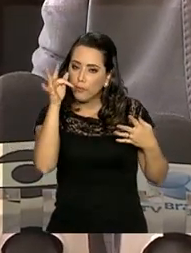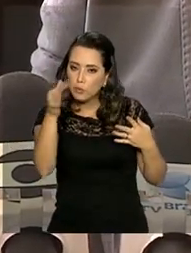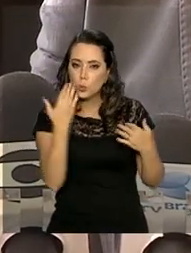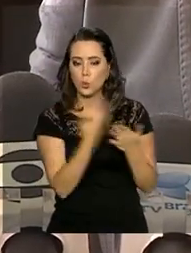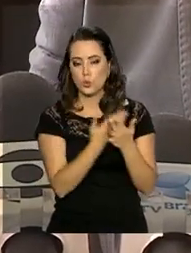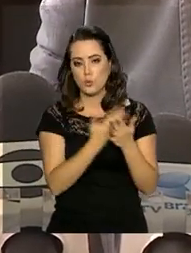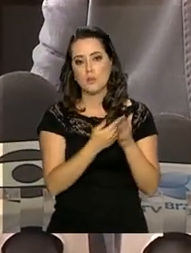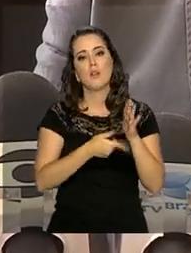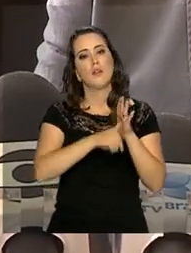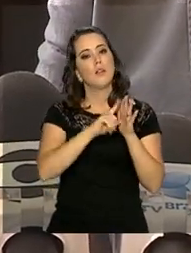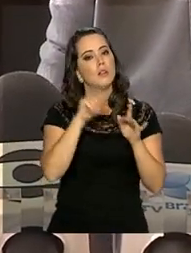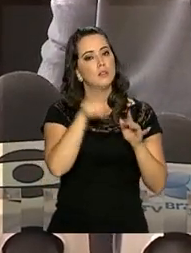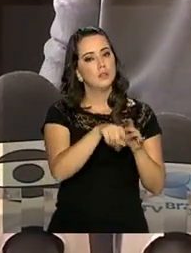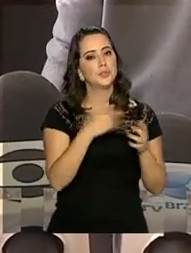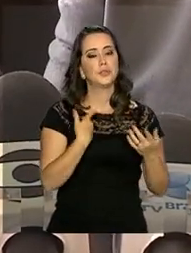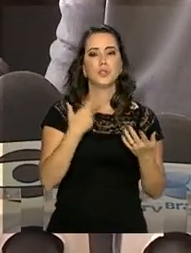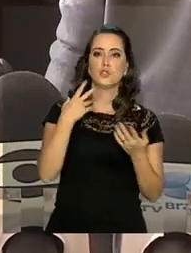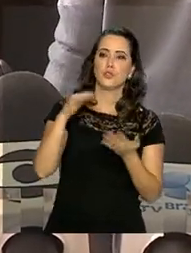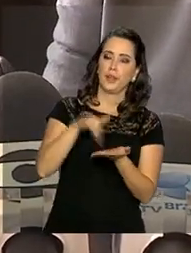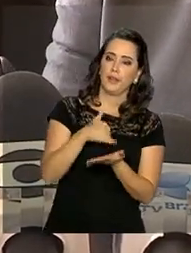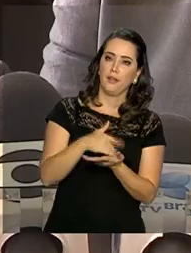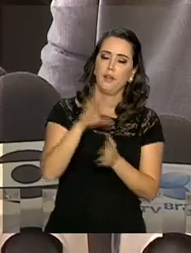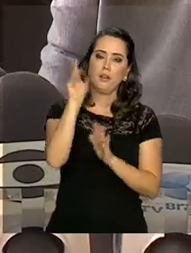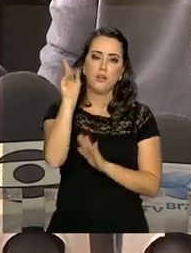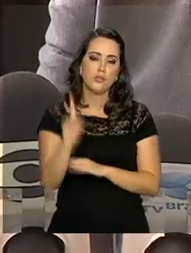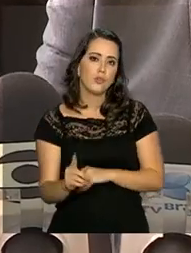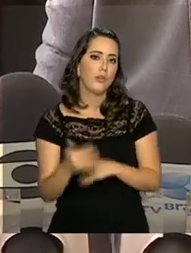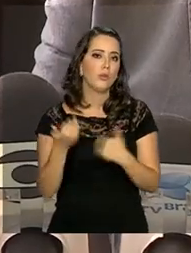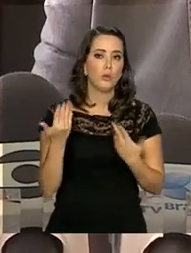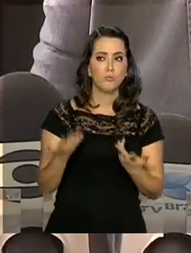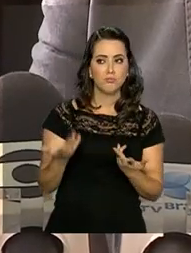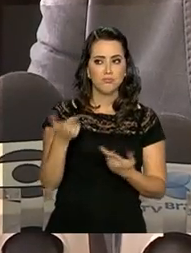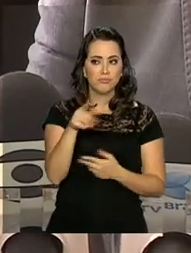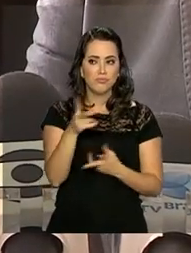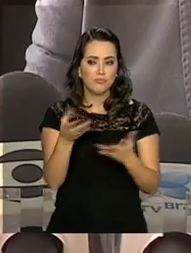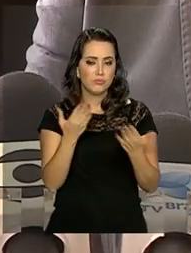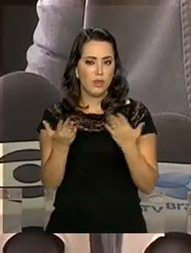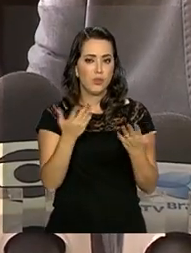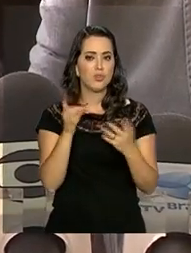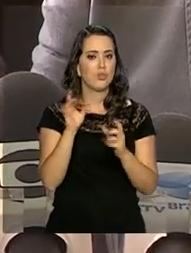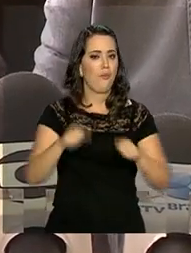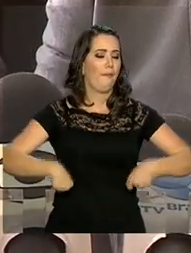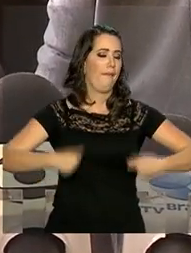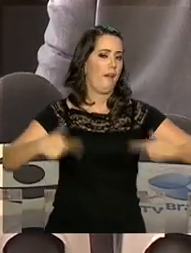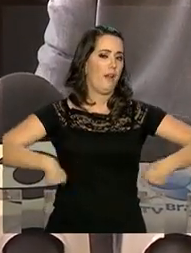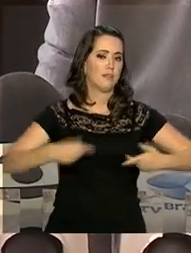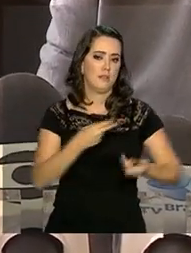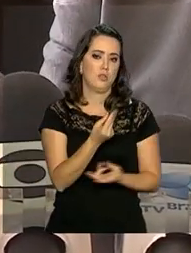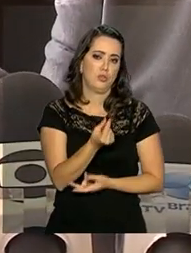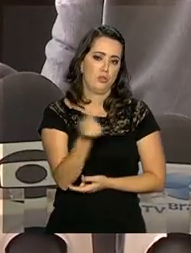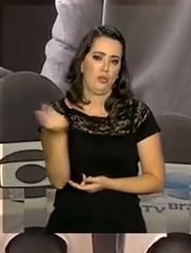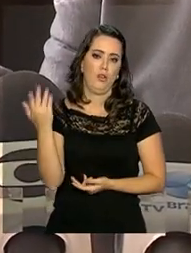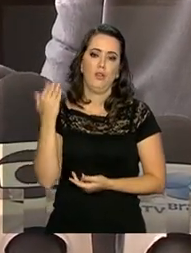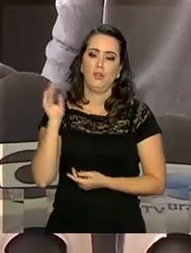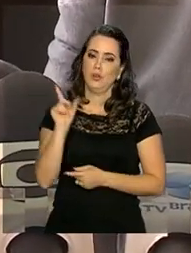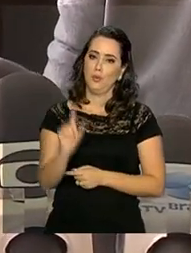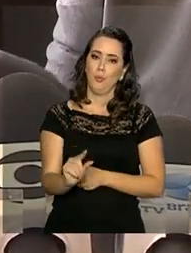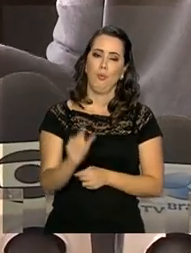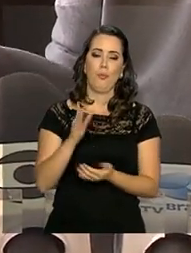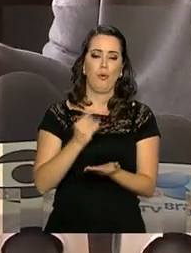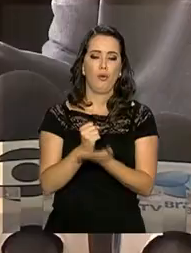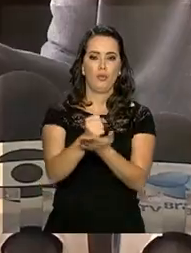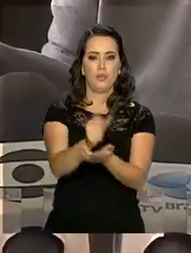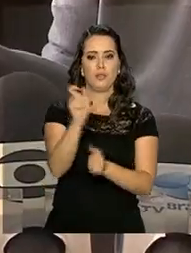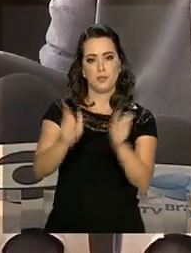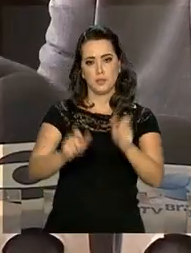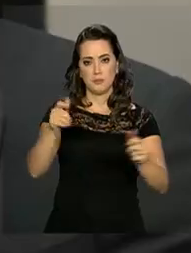de secretarias, diretorias e outras funções que acabam apenas gastando dinheiro público e servindo muito pouco ao